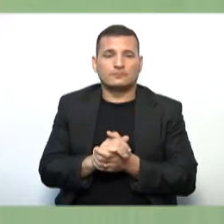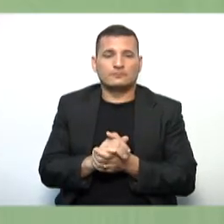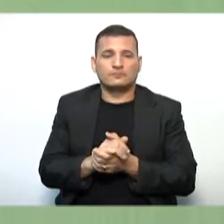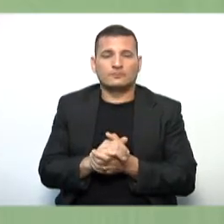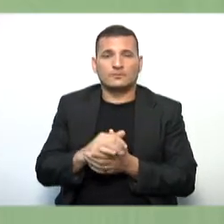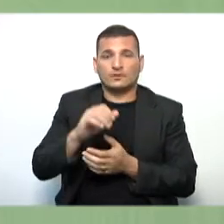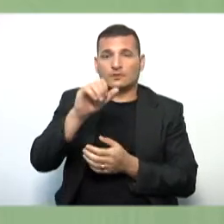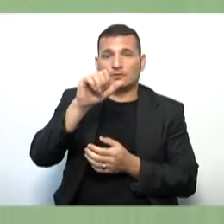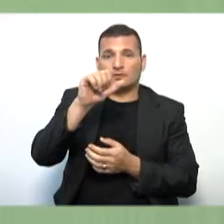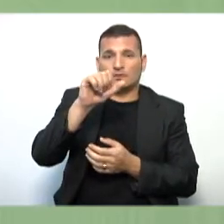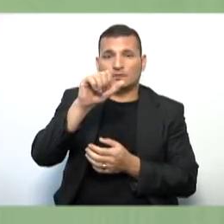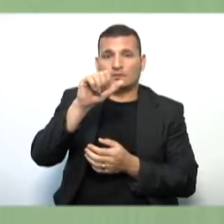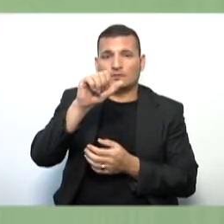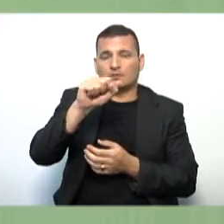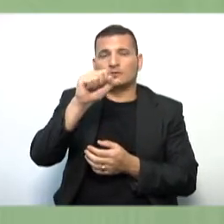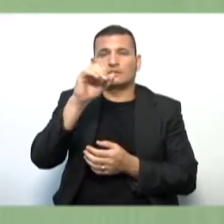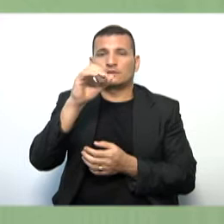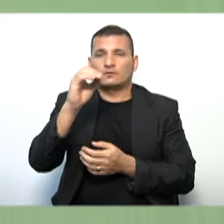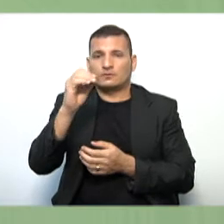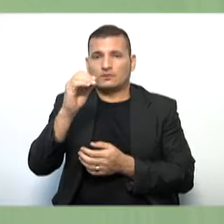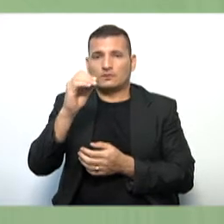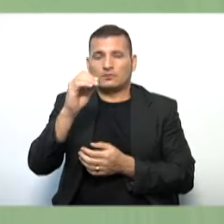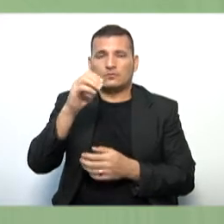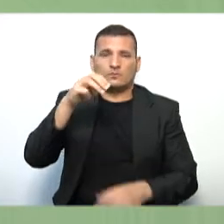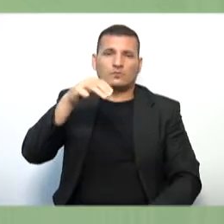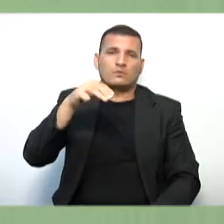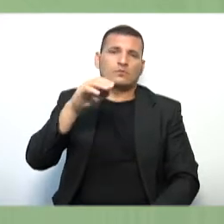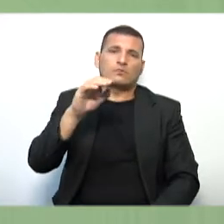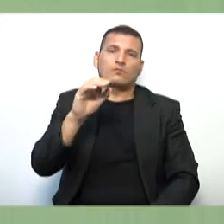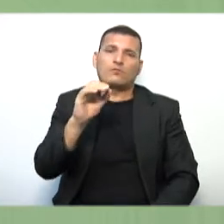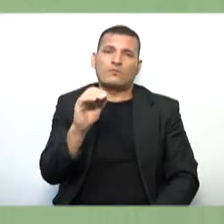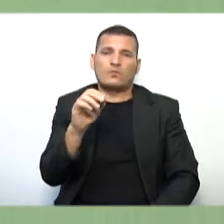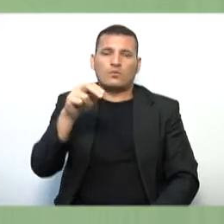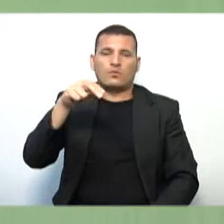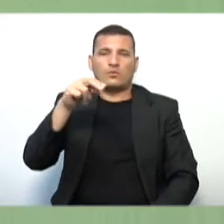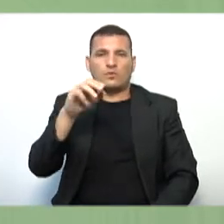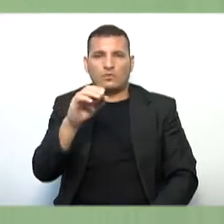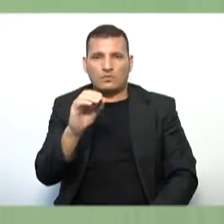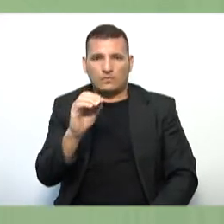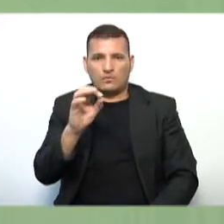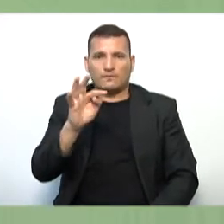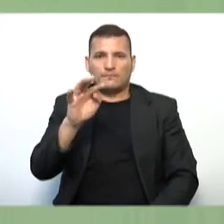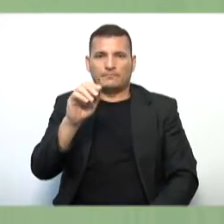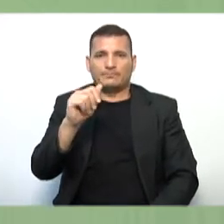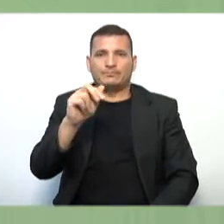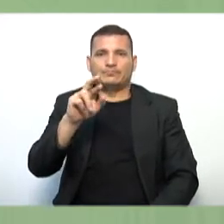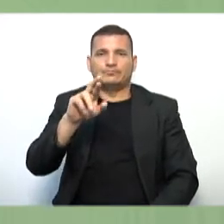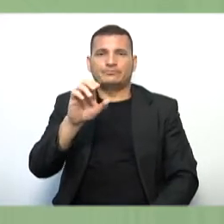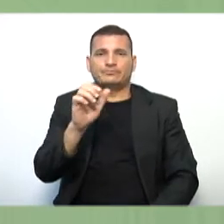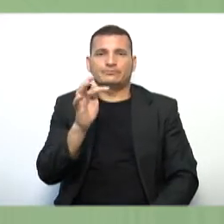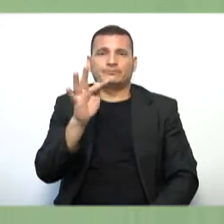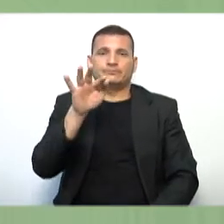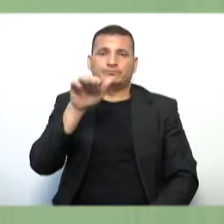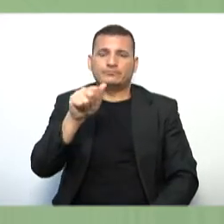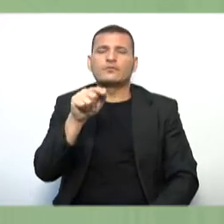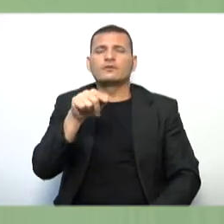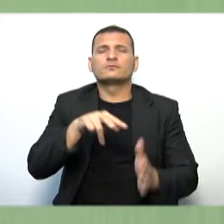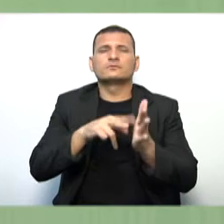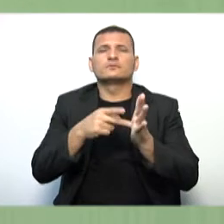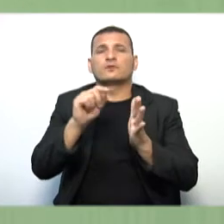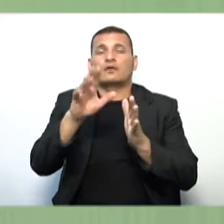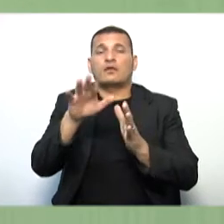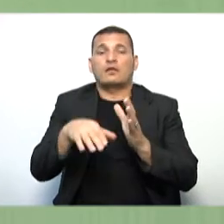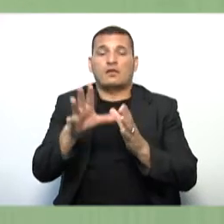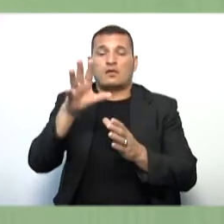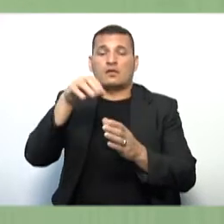sistema monotarefa, como falamos, mono, um. Então, ele permite apenas um programa. Esse programa,